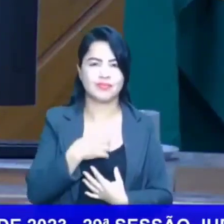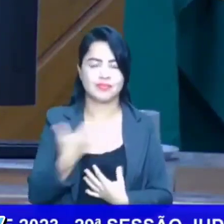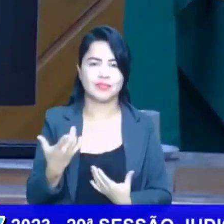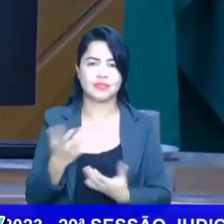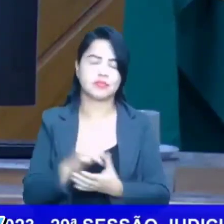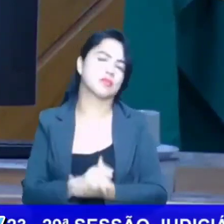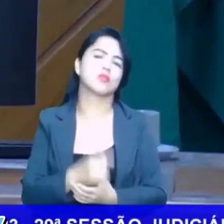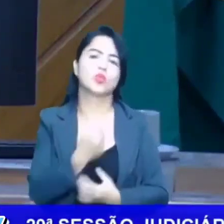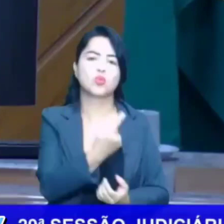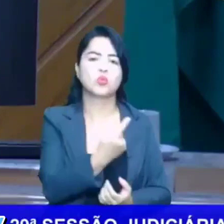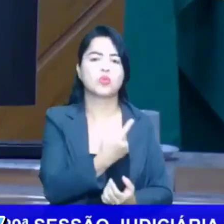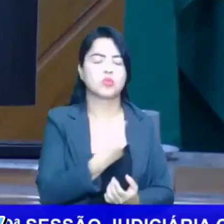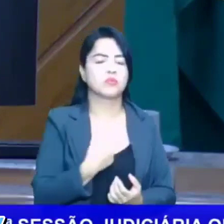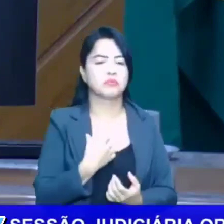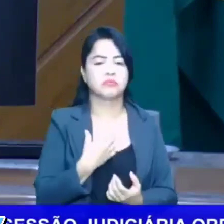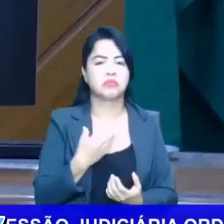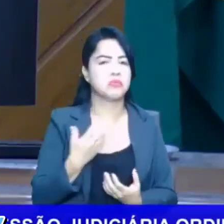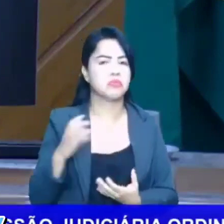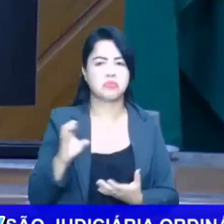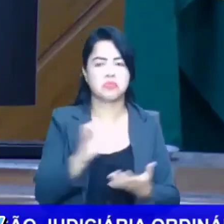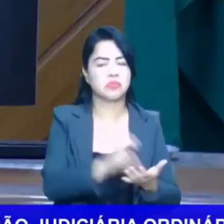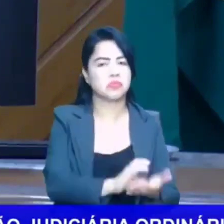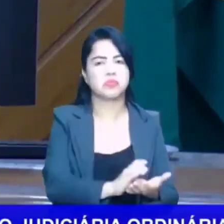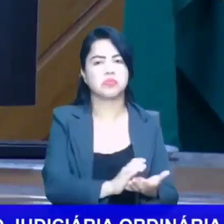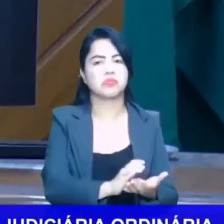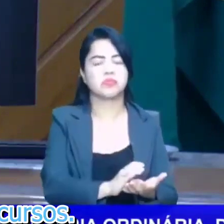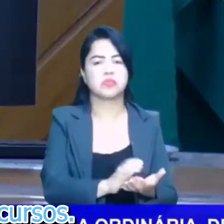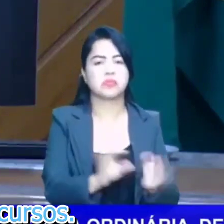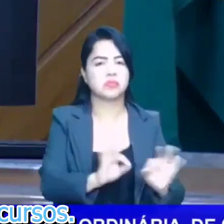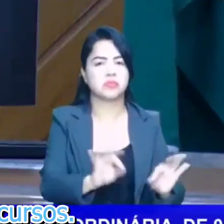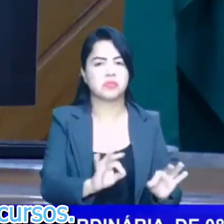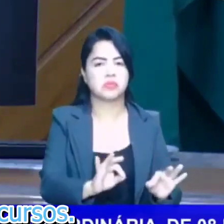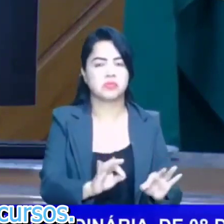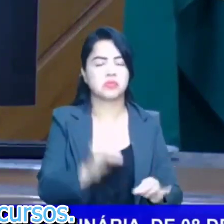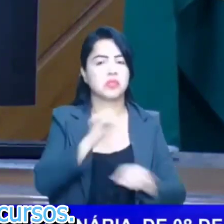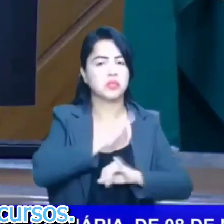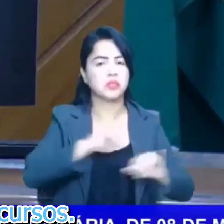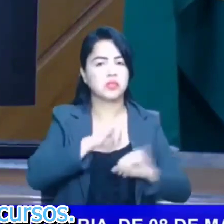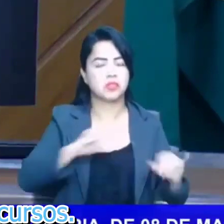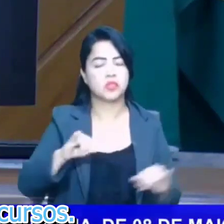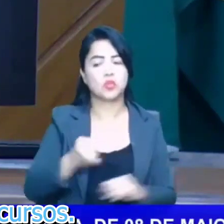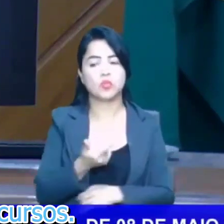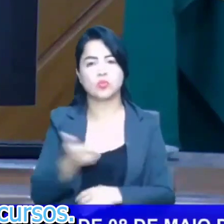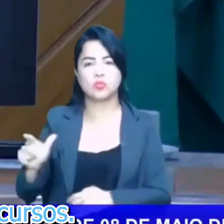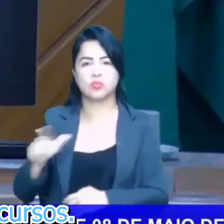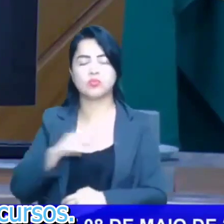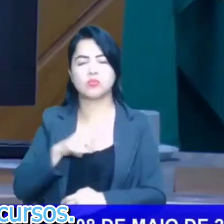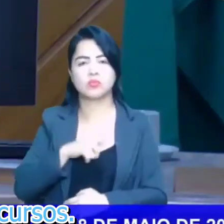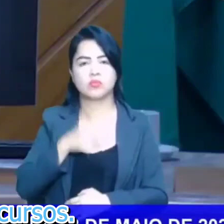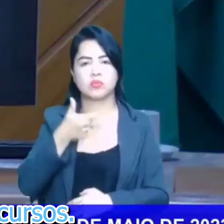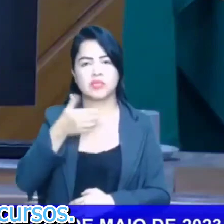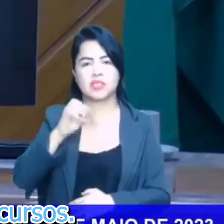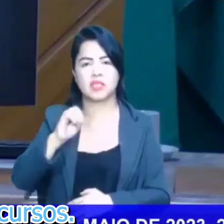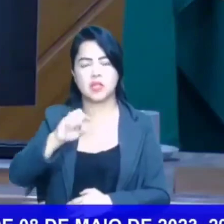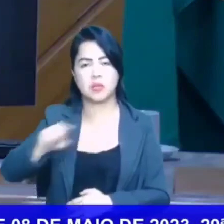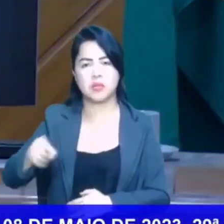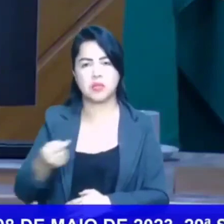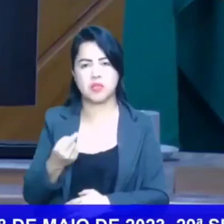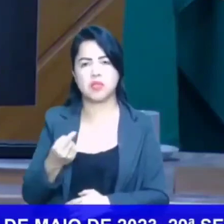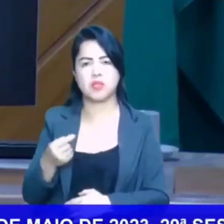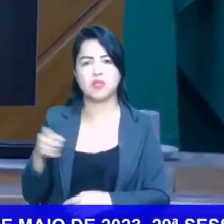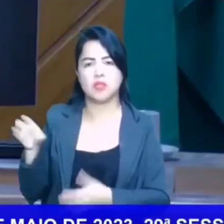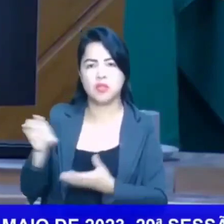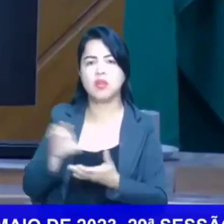julgamento. Uma não recebeu recurso algum de campanha e a outra recebeu cerca de R$10 mil de outros